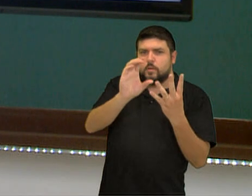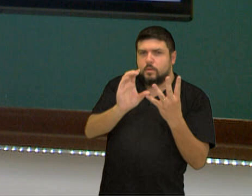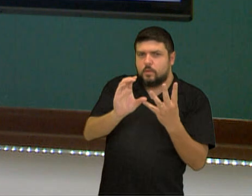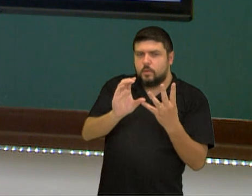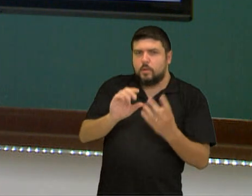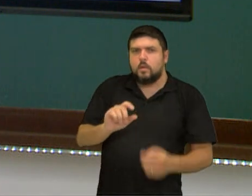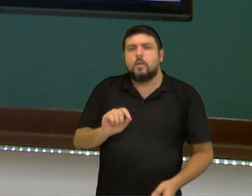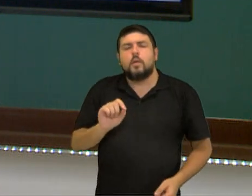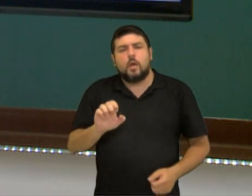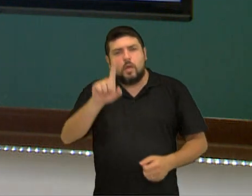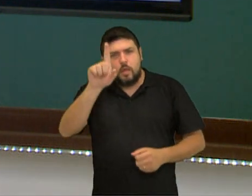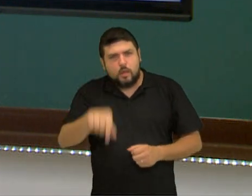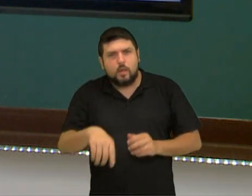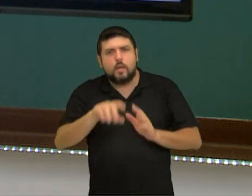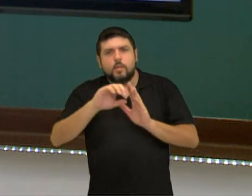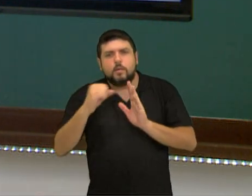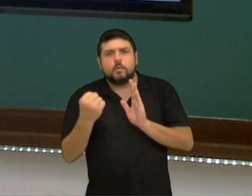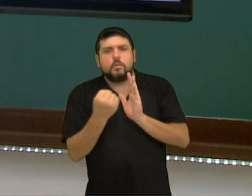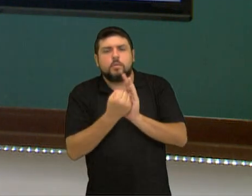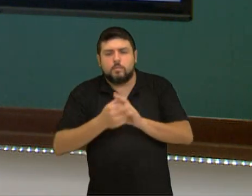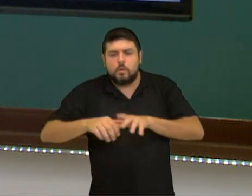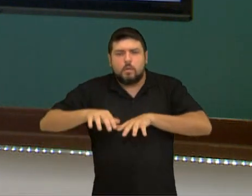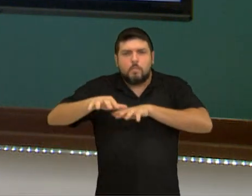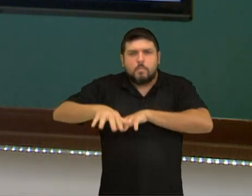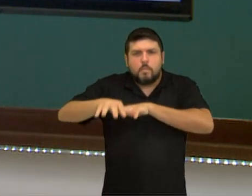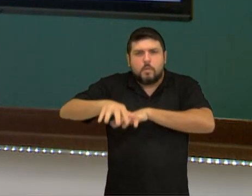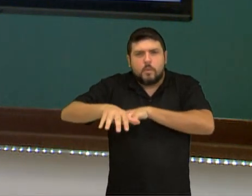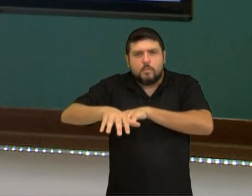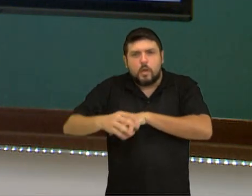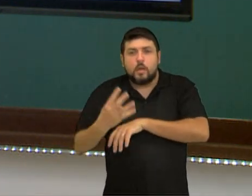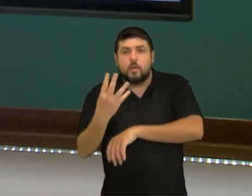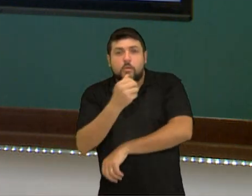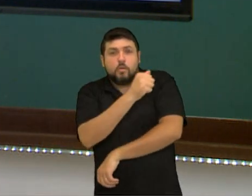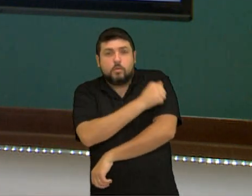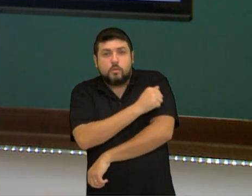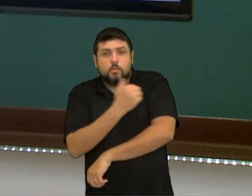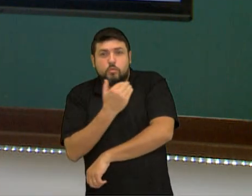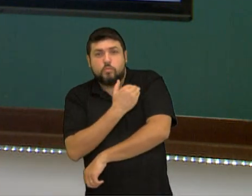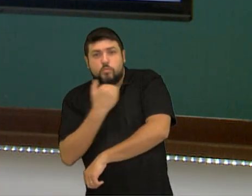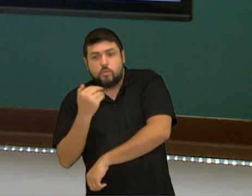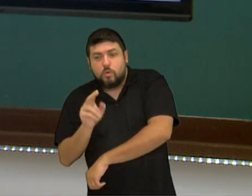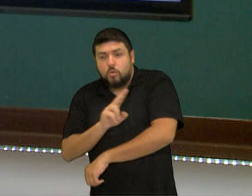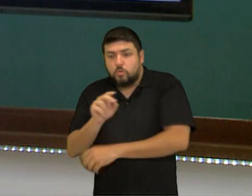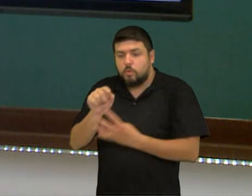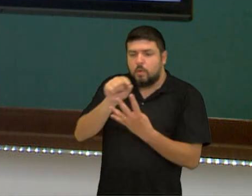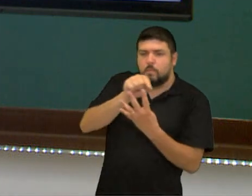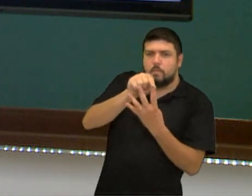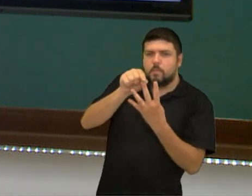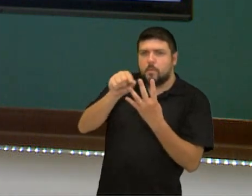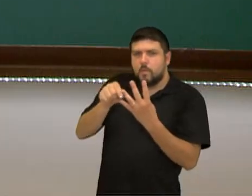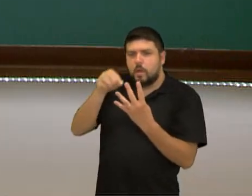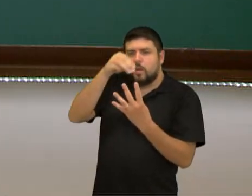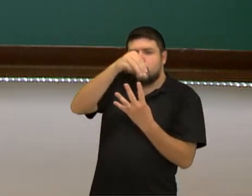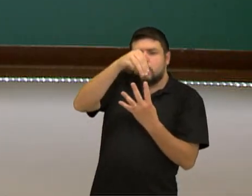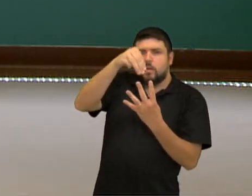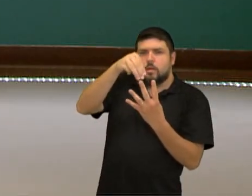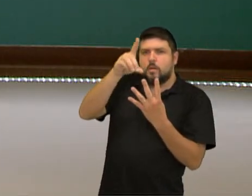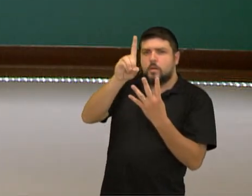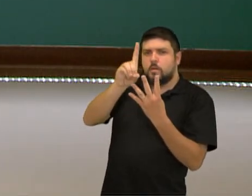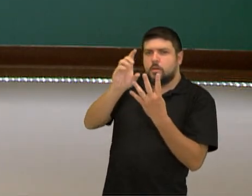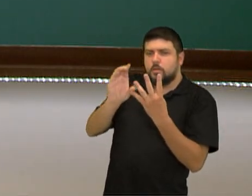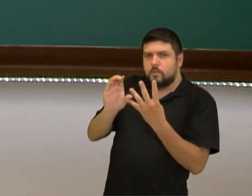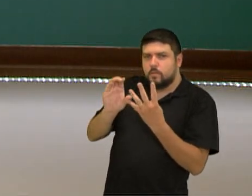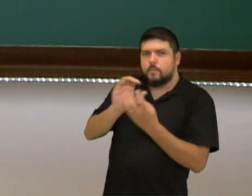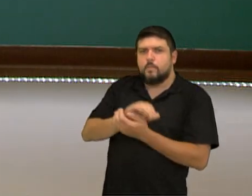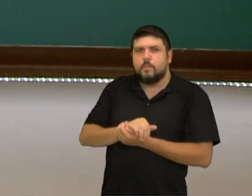ser o símbolo deste movimento de oposição a Getúlio Vargas. Essa passou, então, a ser a sigla, aparecia, então, em